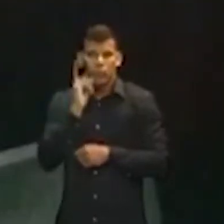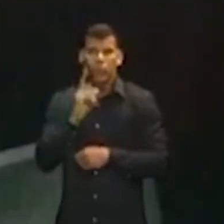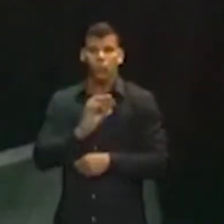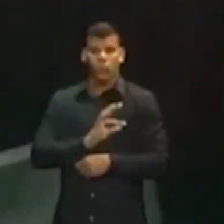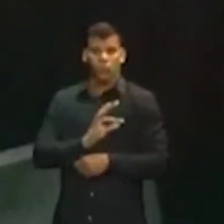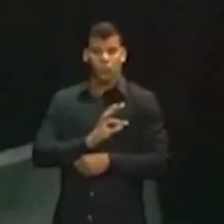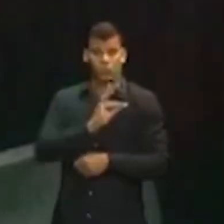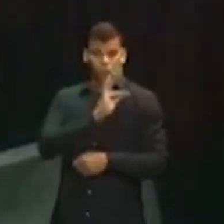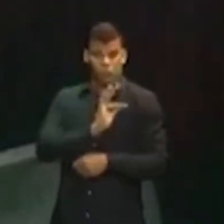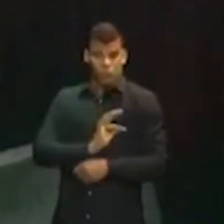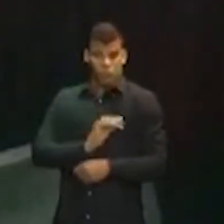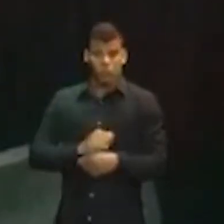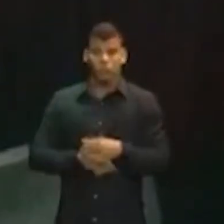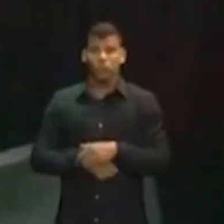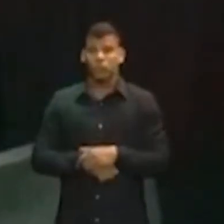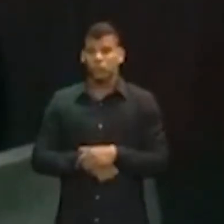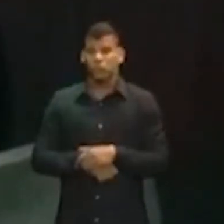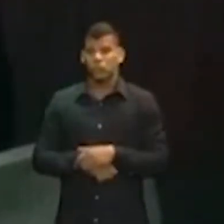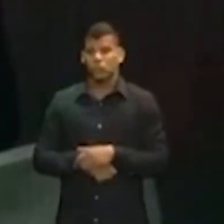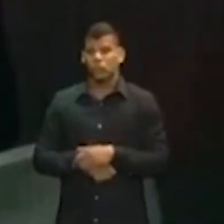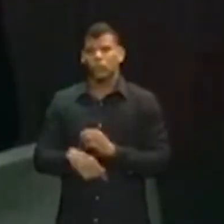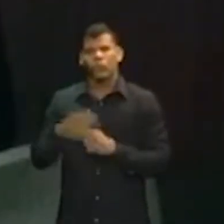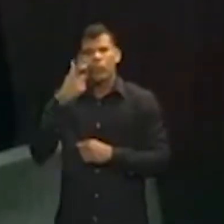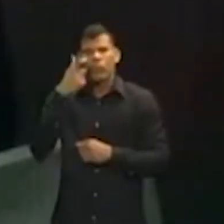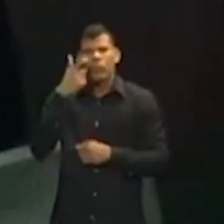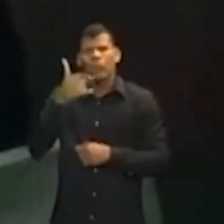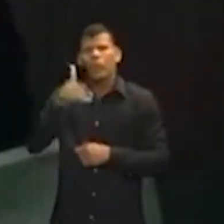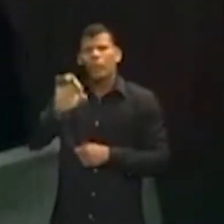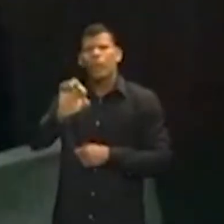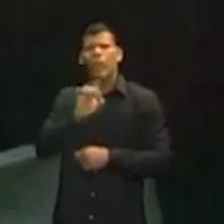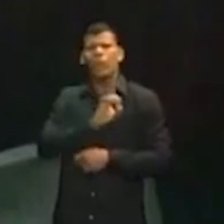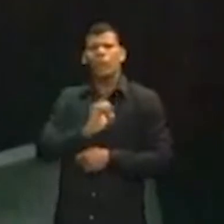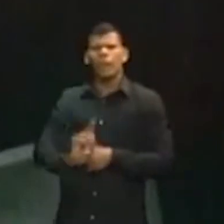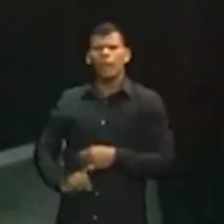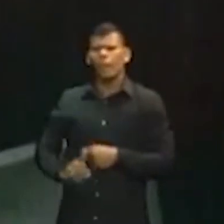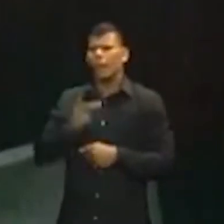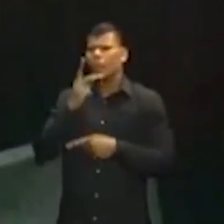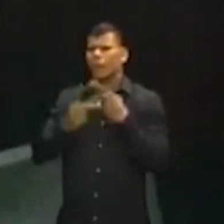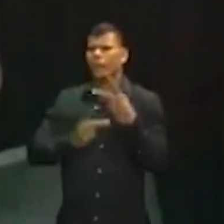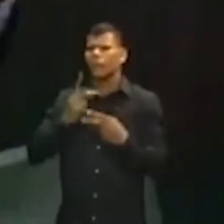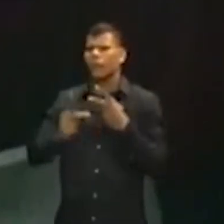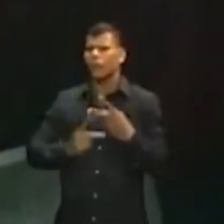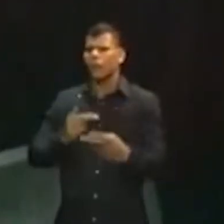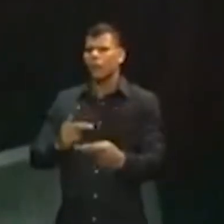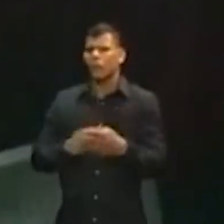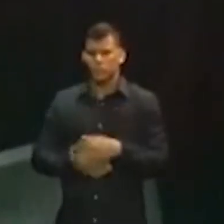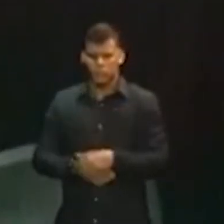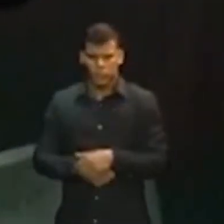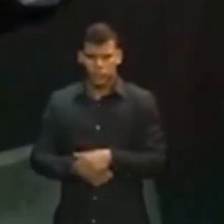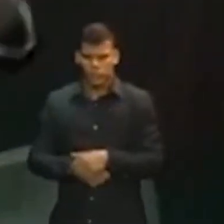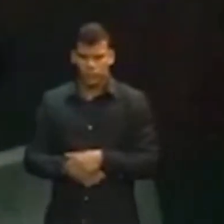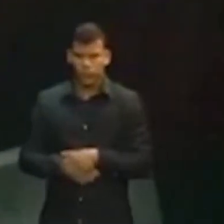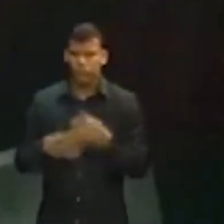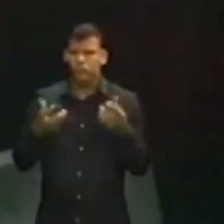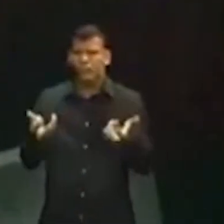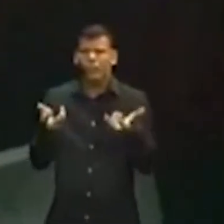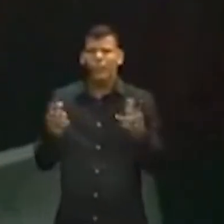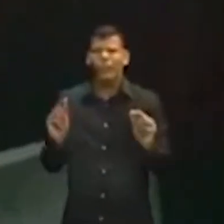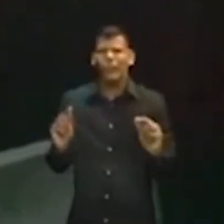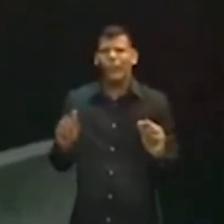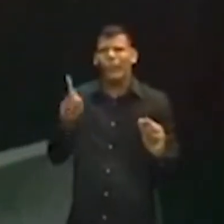Federal, e aqui eu vi mais de 10 deputados se manifestarem, entendeu? E manifestarem